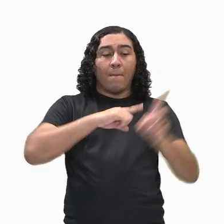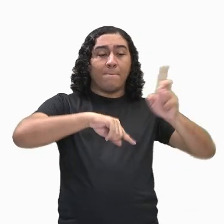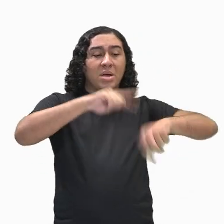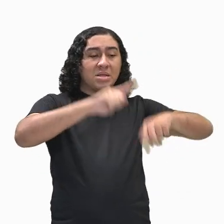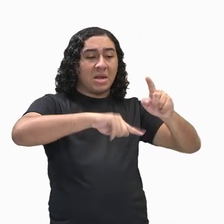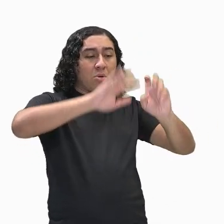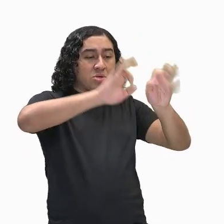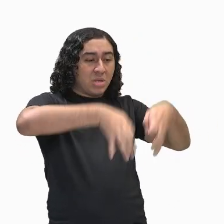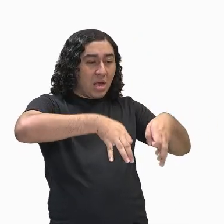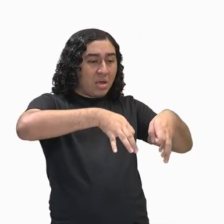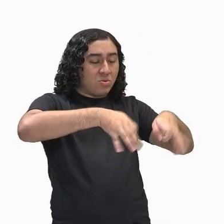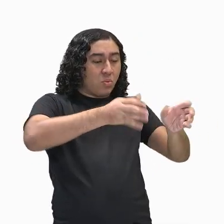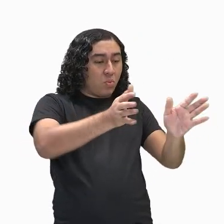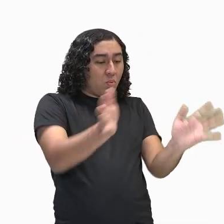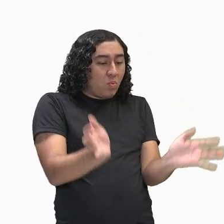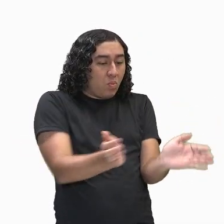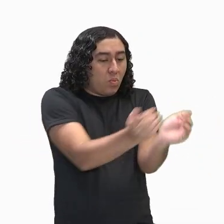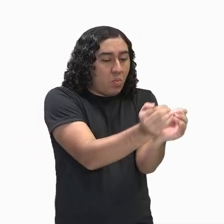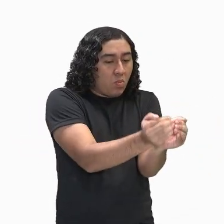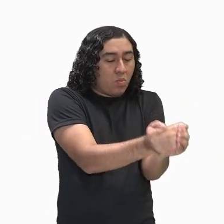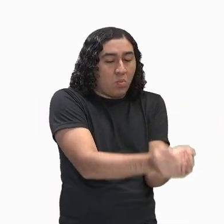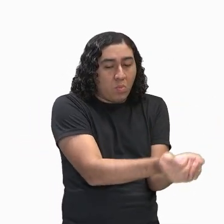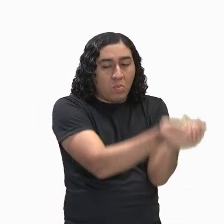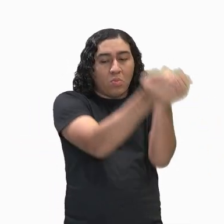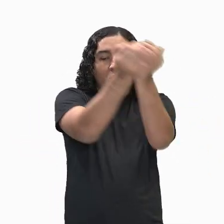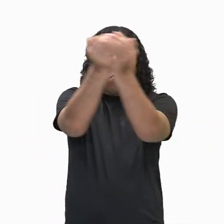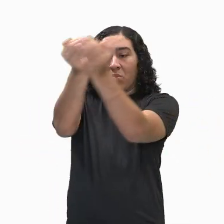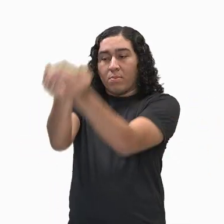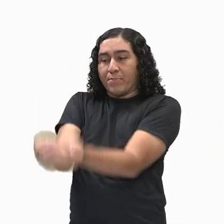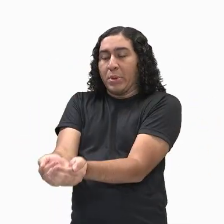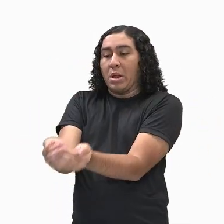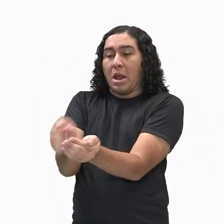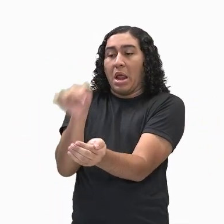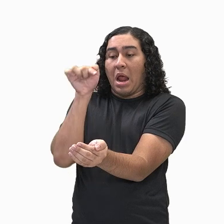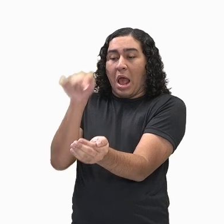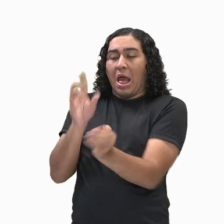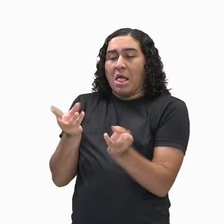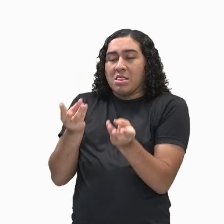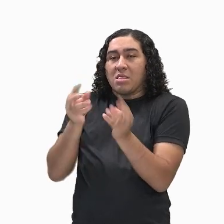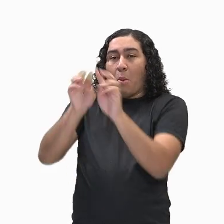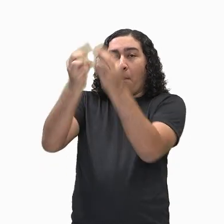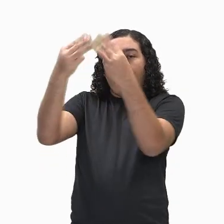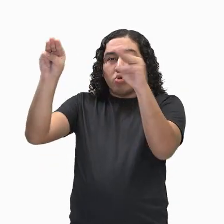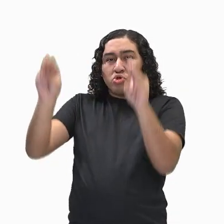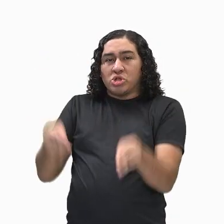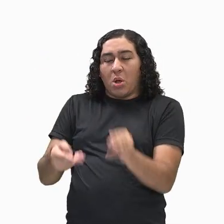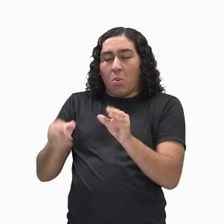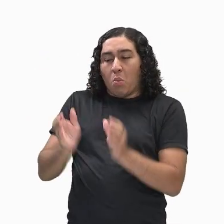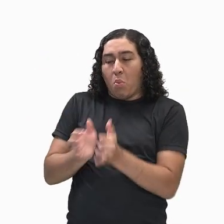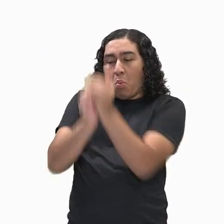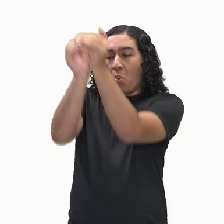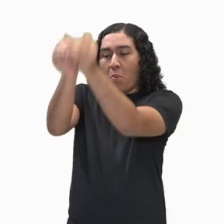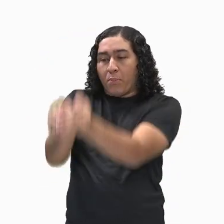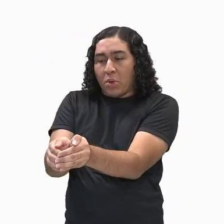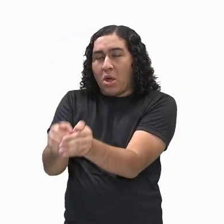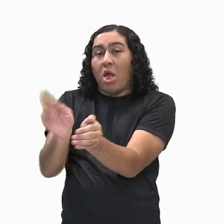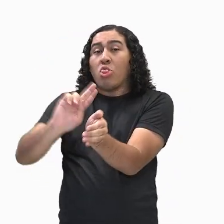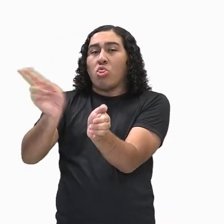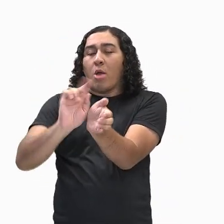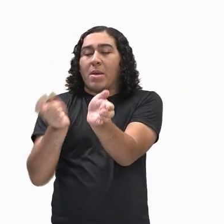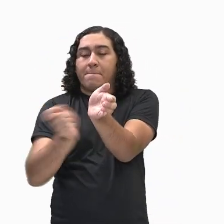original, colocasse dentro de um cenário, dentro de um contexto de exposição e